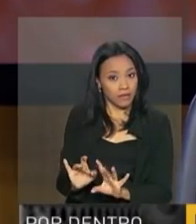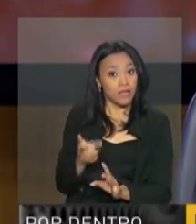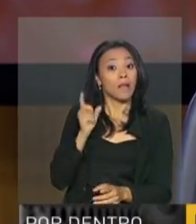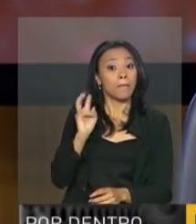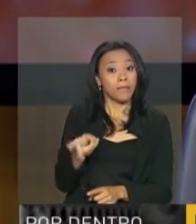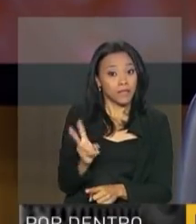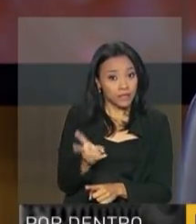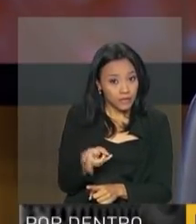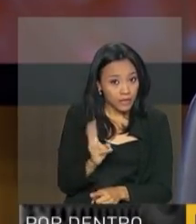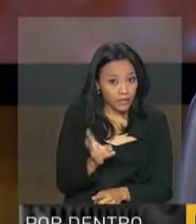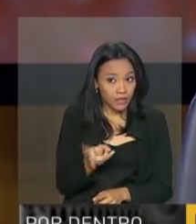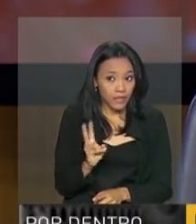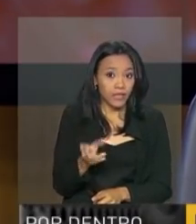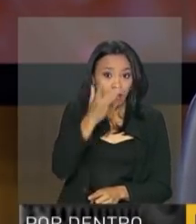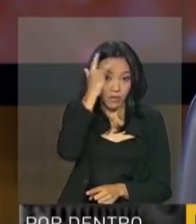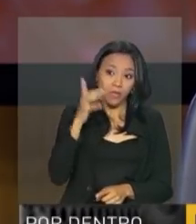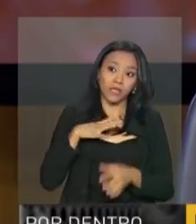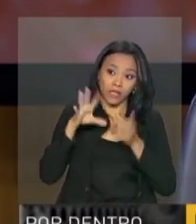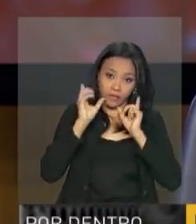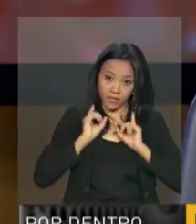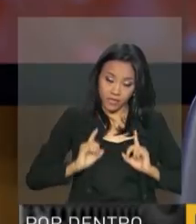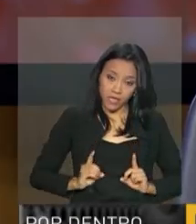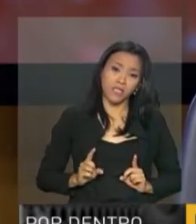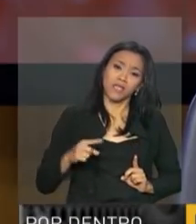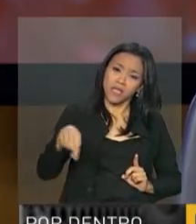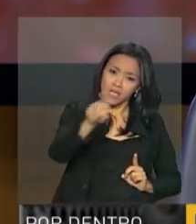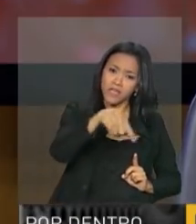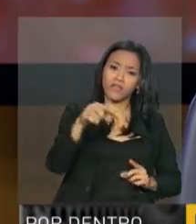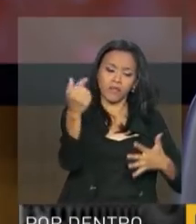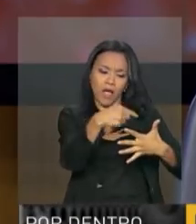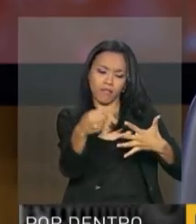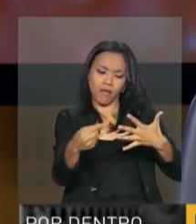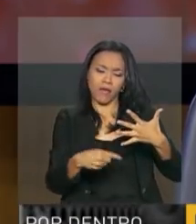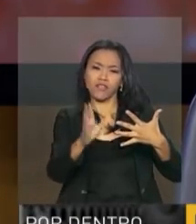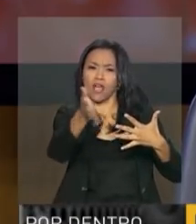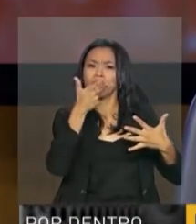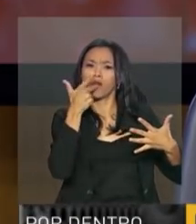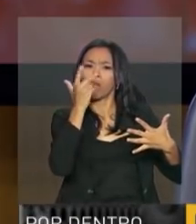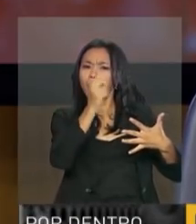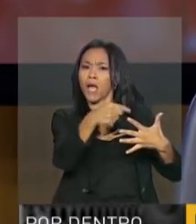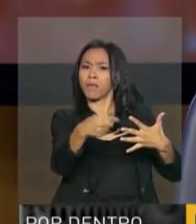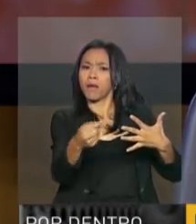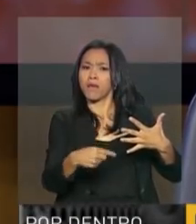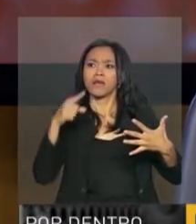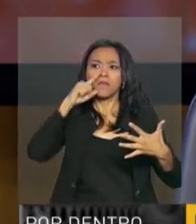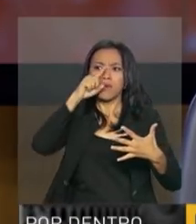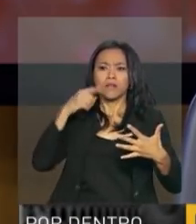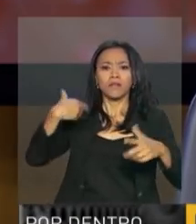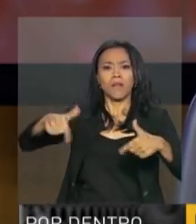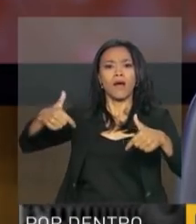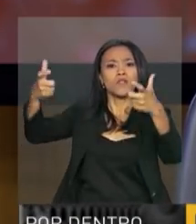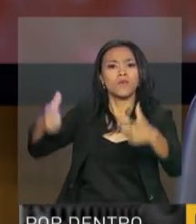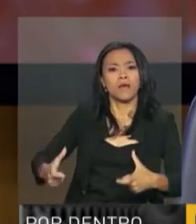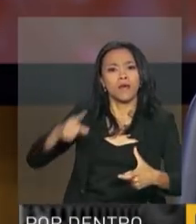especiais da pessoa com deficiência e essas que você já citou, que é aquelas pessoas que trabalham com exposição a